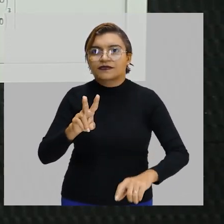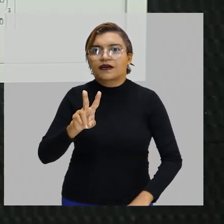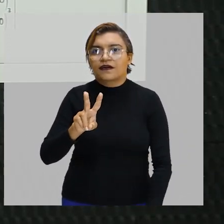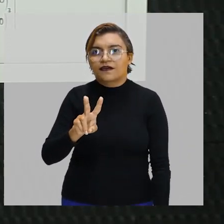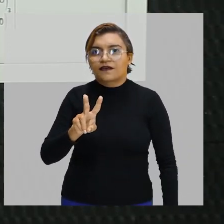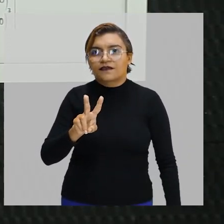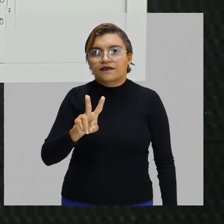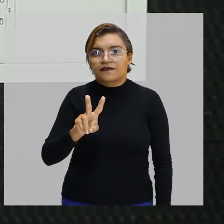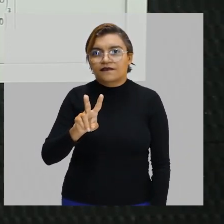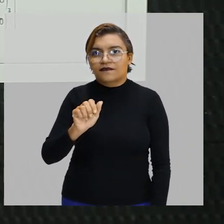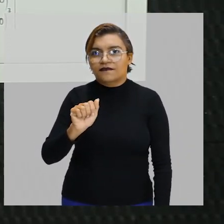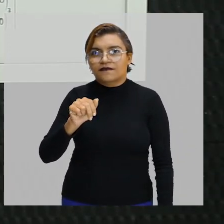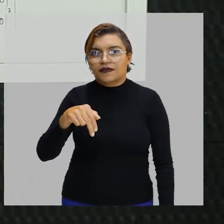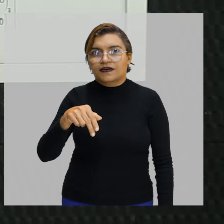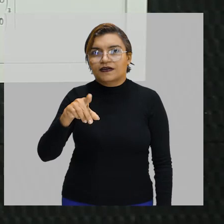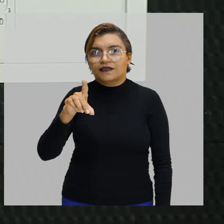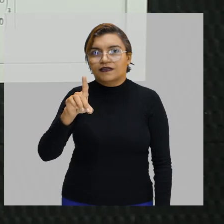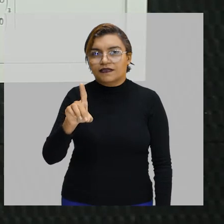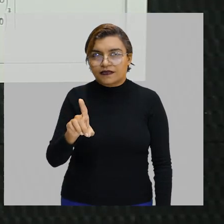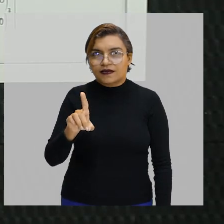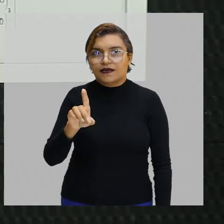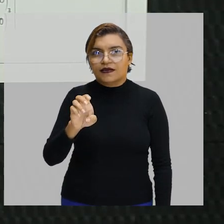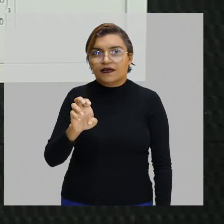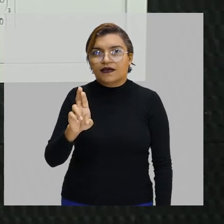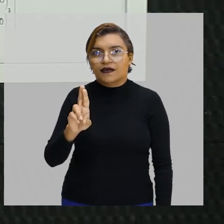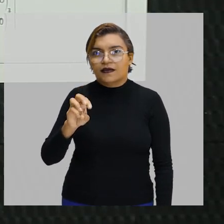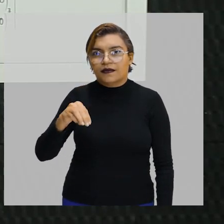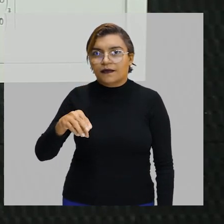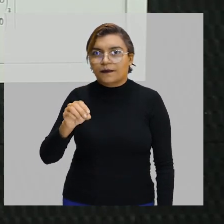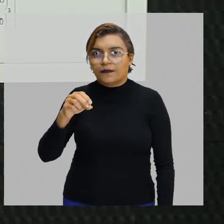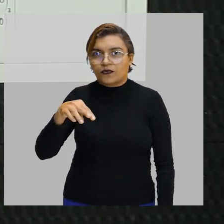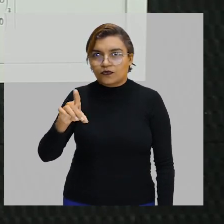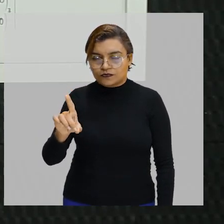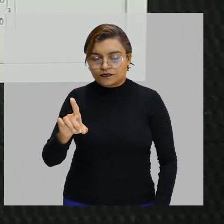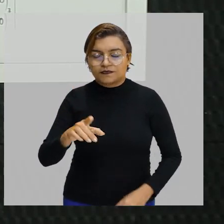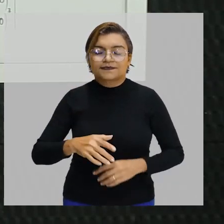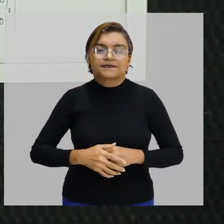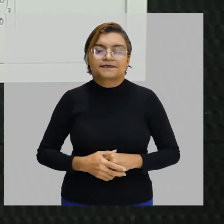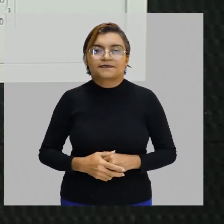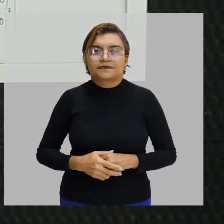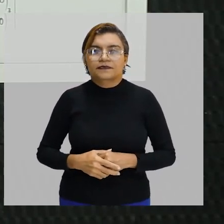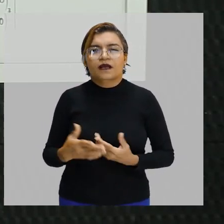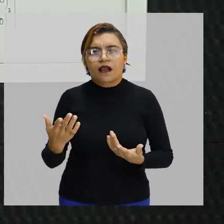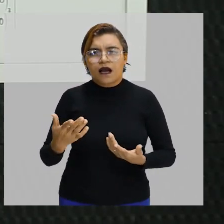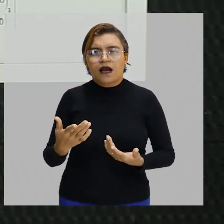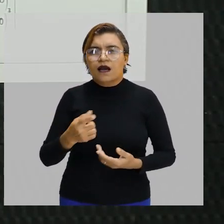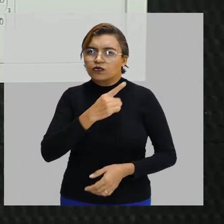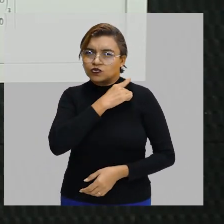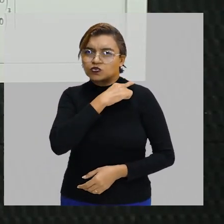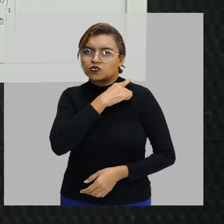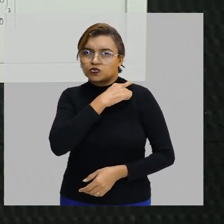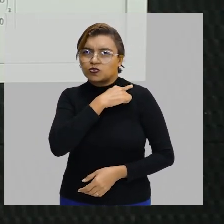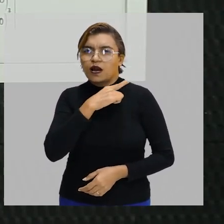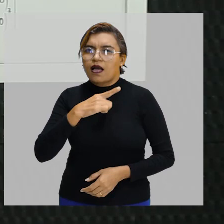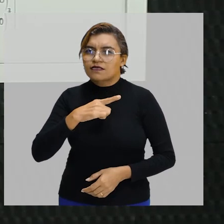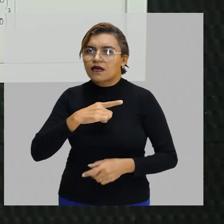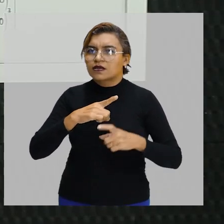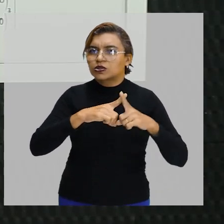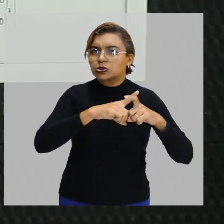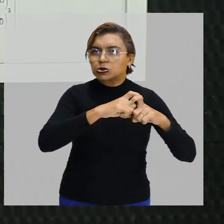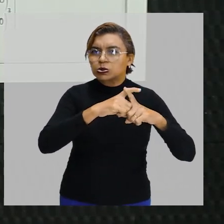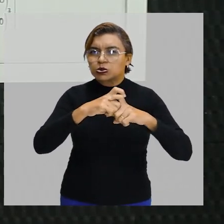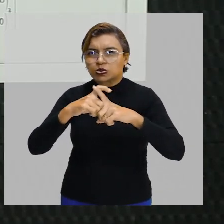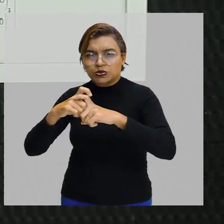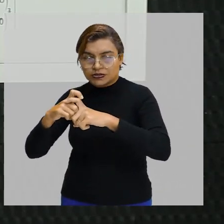envolvendo logaritmo, né? A gente tem que lembrar lá da primeira série dos logaritmos. Ah, professor, mas eu estou na segunda